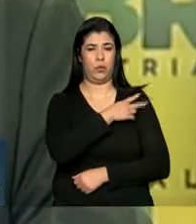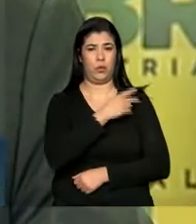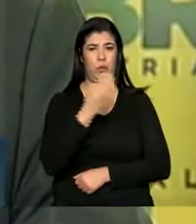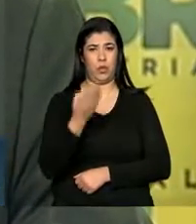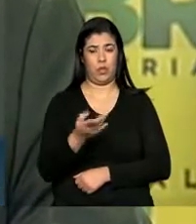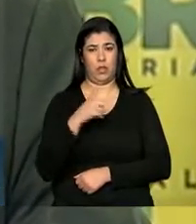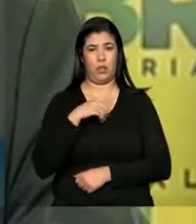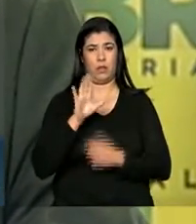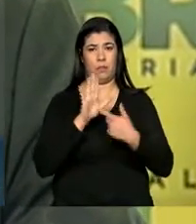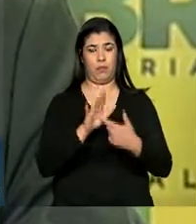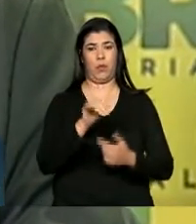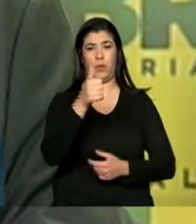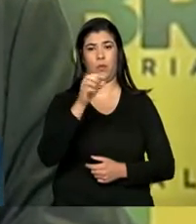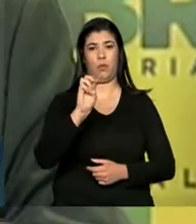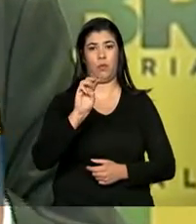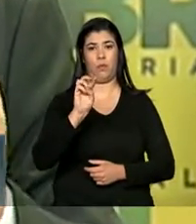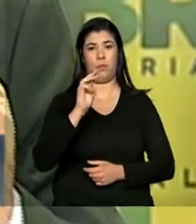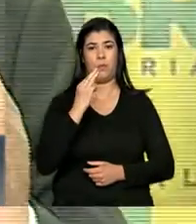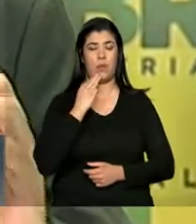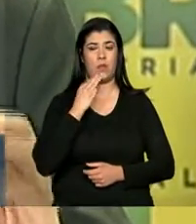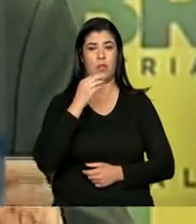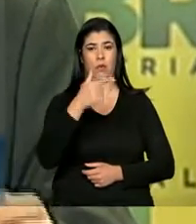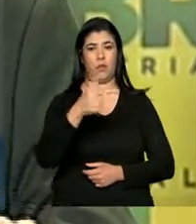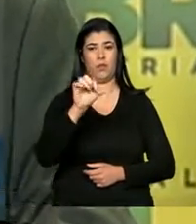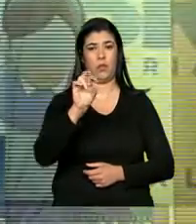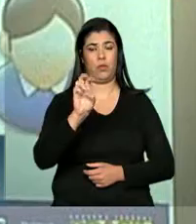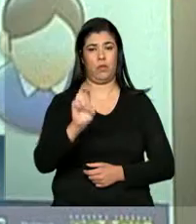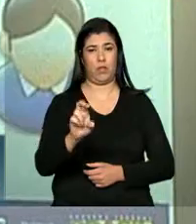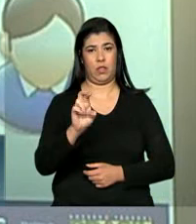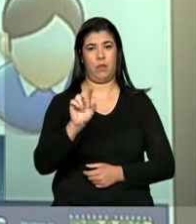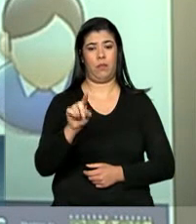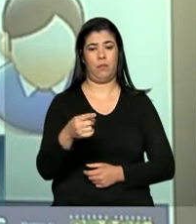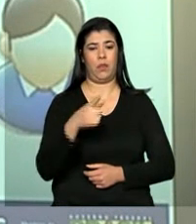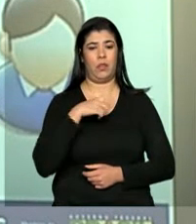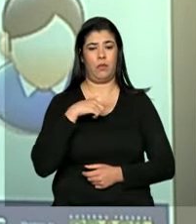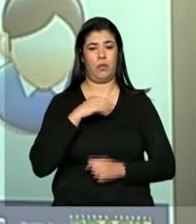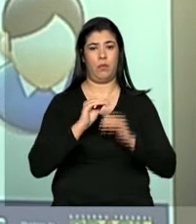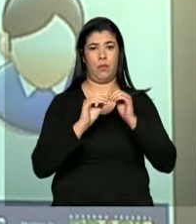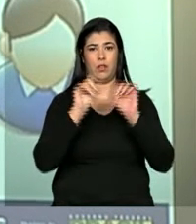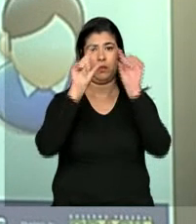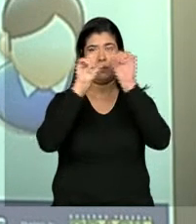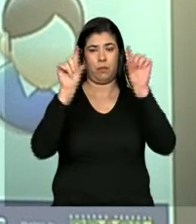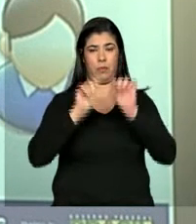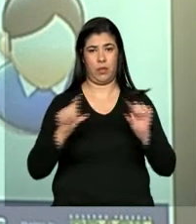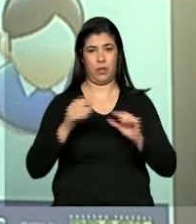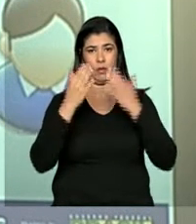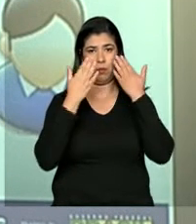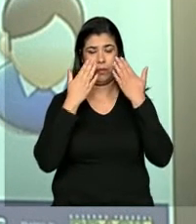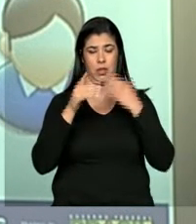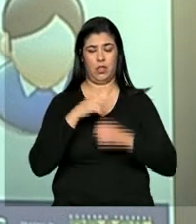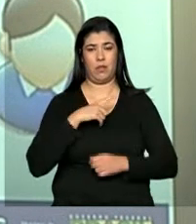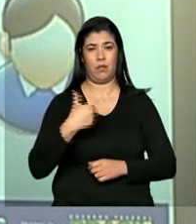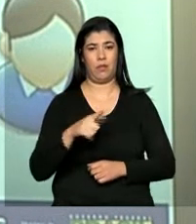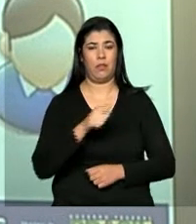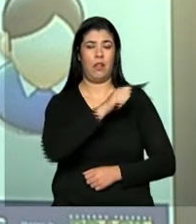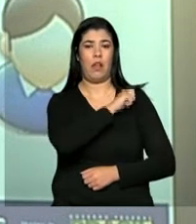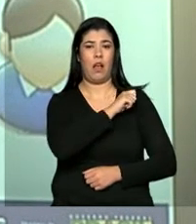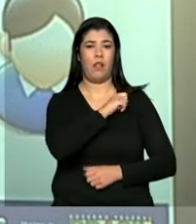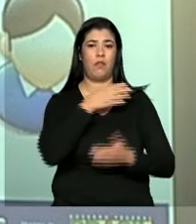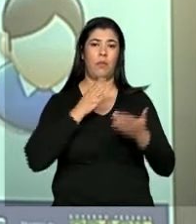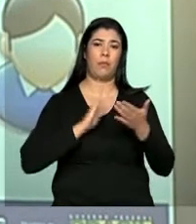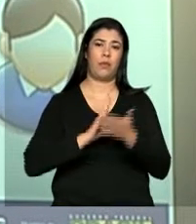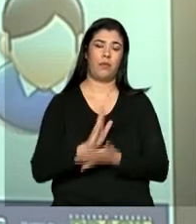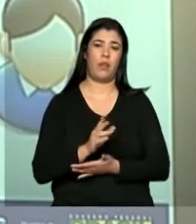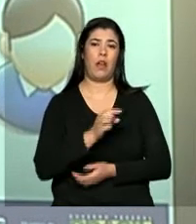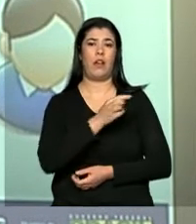a 1.295.000. Perceba, há alunos que não são aprovados no terceiro ano do ensino médio, há alunos que optam por